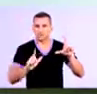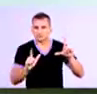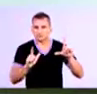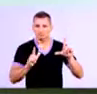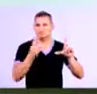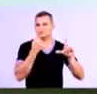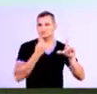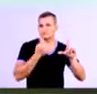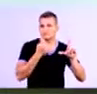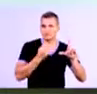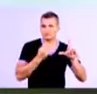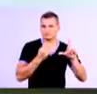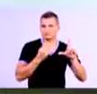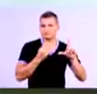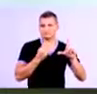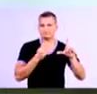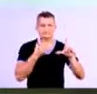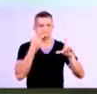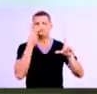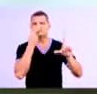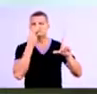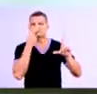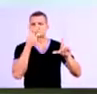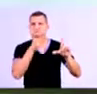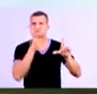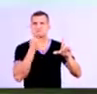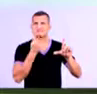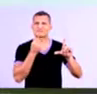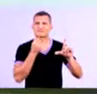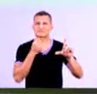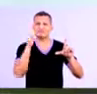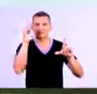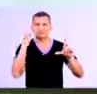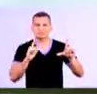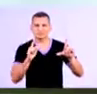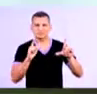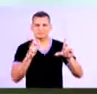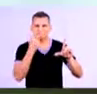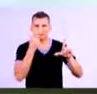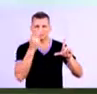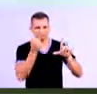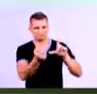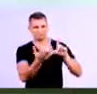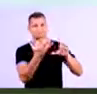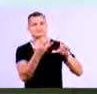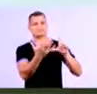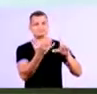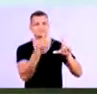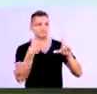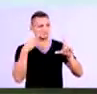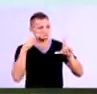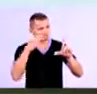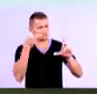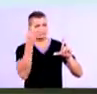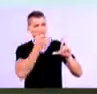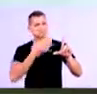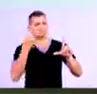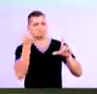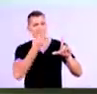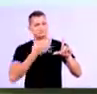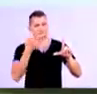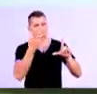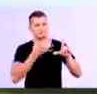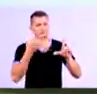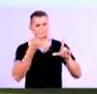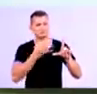um vermelho. Então parecia que o vermelho ou o azul ele saía da tela. Eu achei aquilo lindo. Aí eu peguei